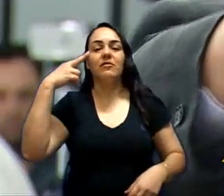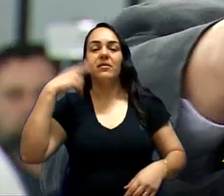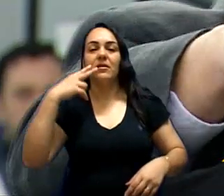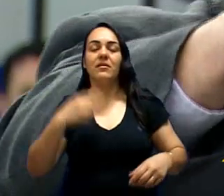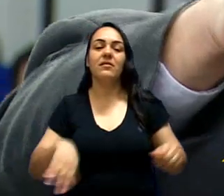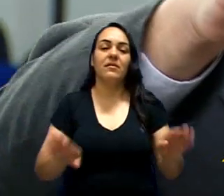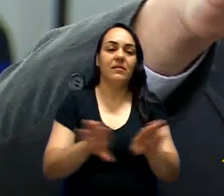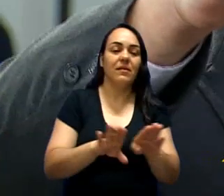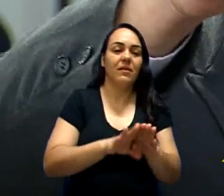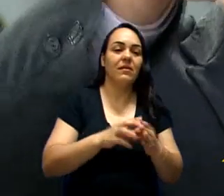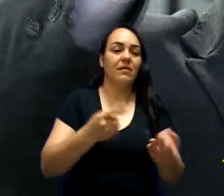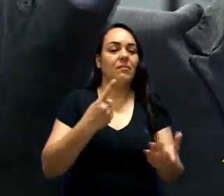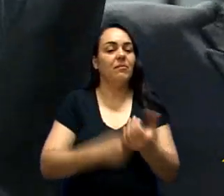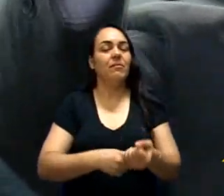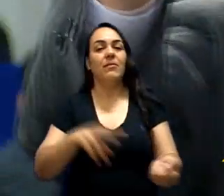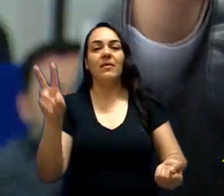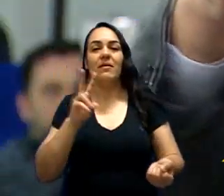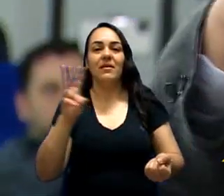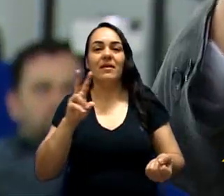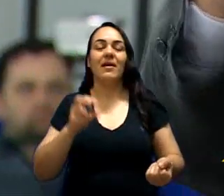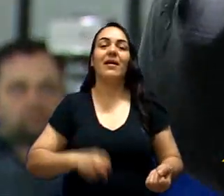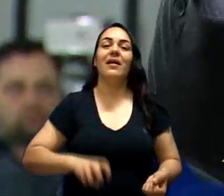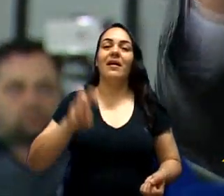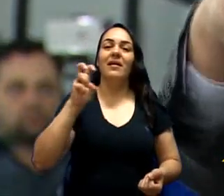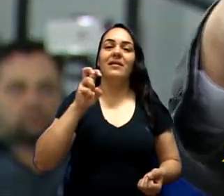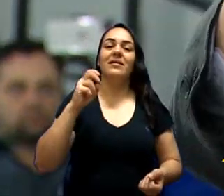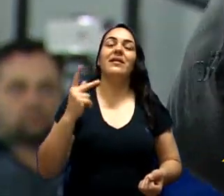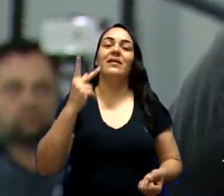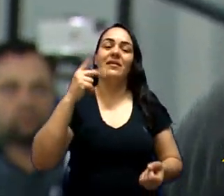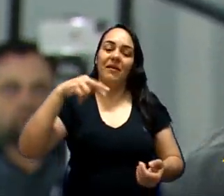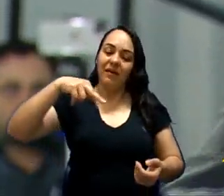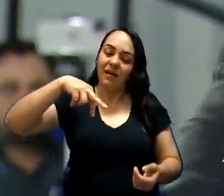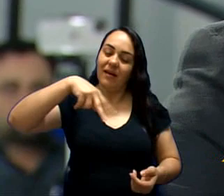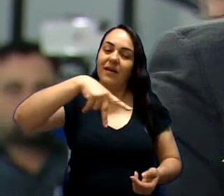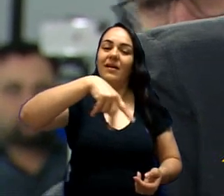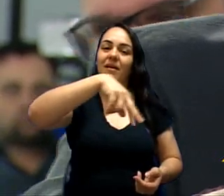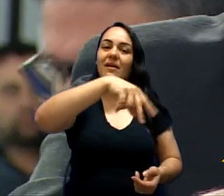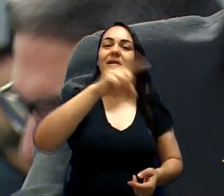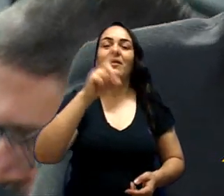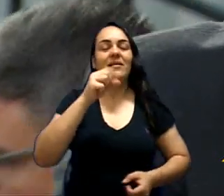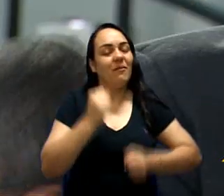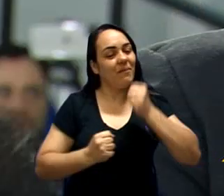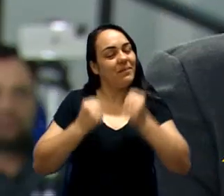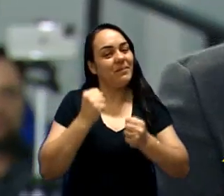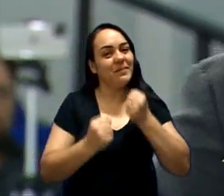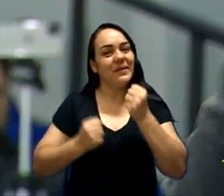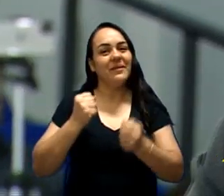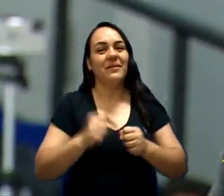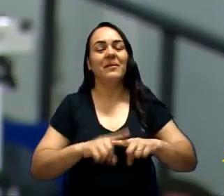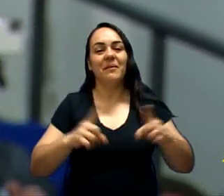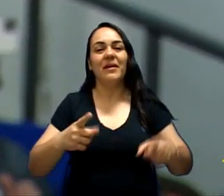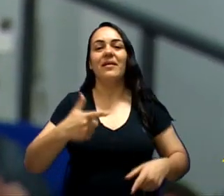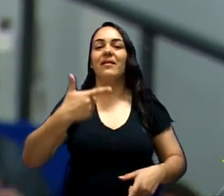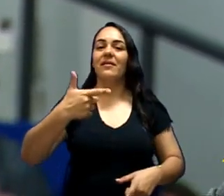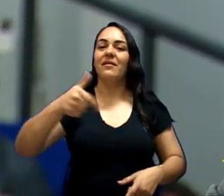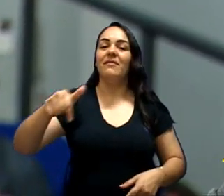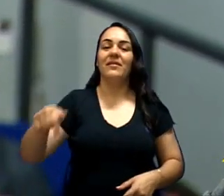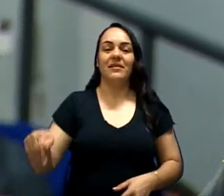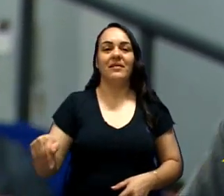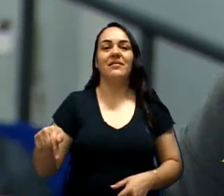e vou participar do 5KM. Não sei se eu vou aguentar, só vou caminhar, mas eu vou estar lá. Vai ser no dia 27, Dini.